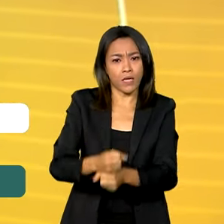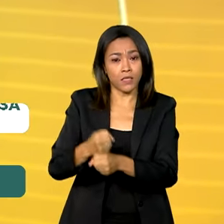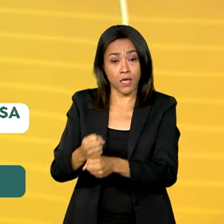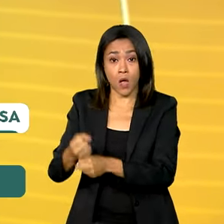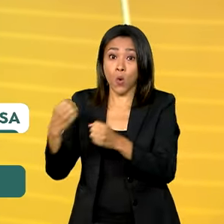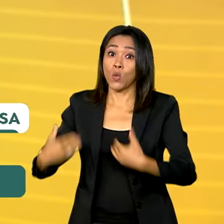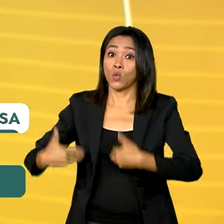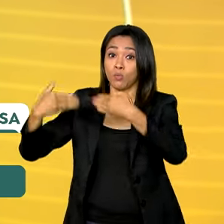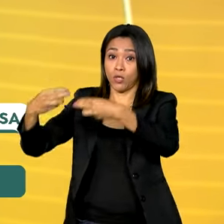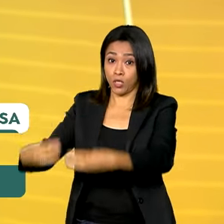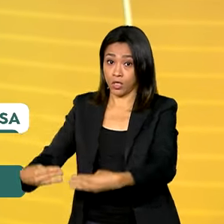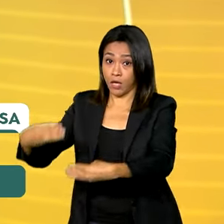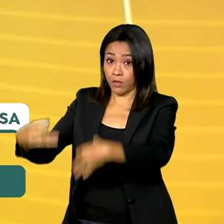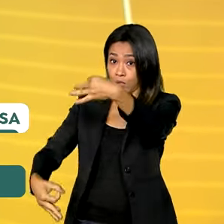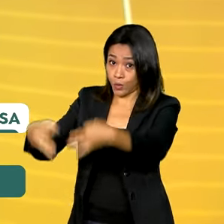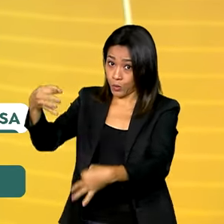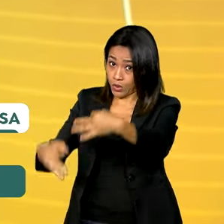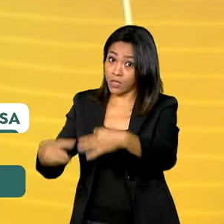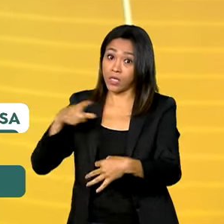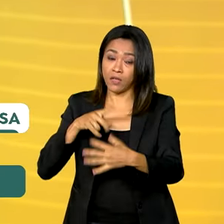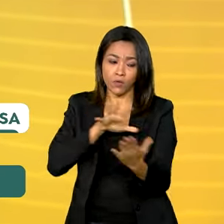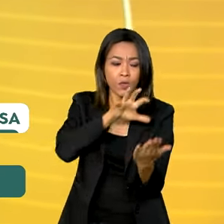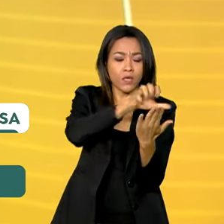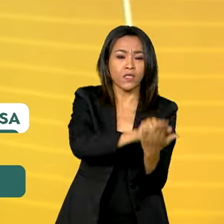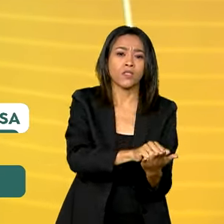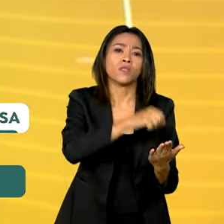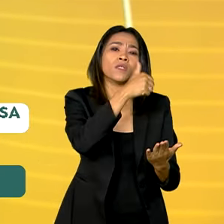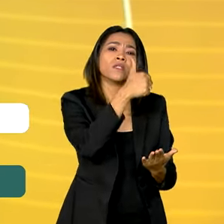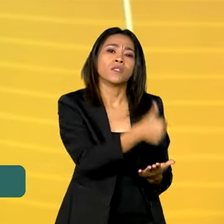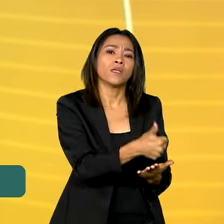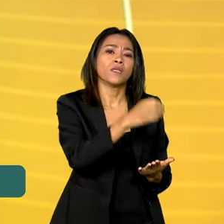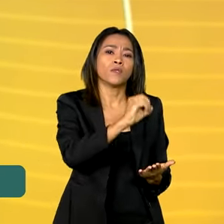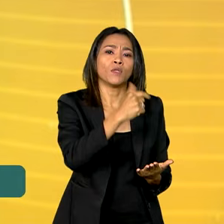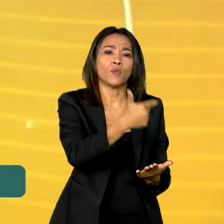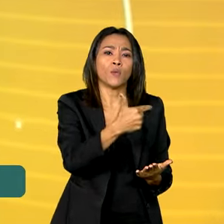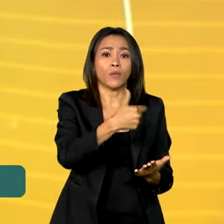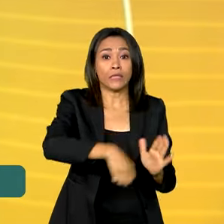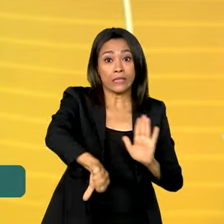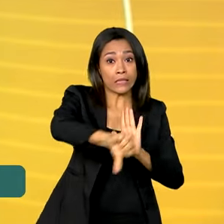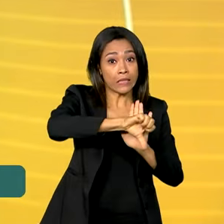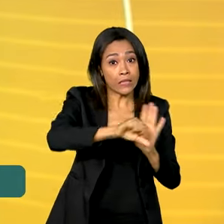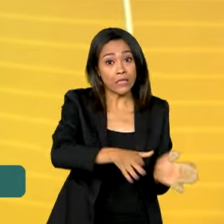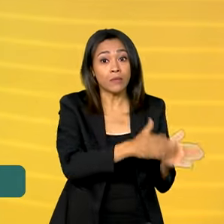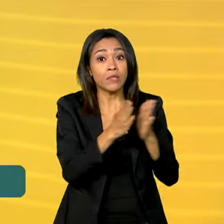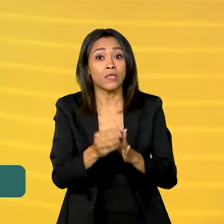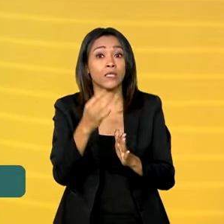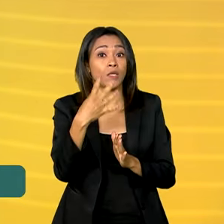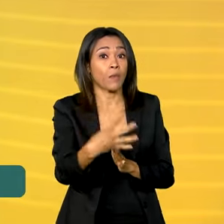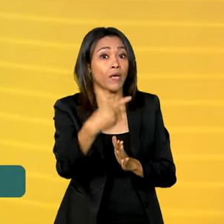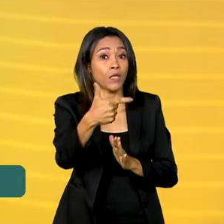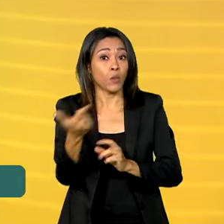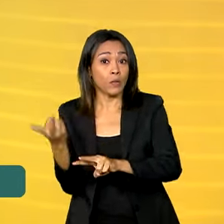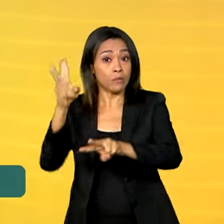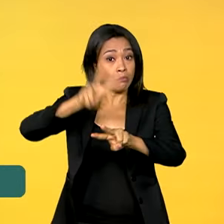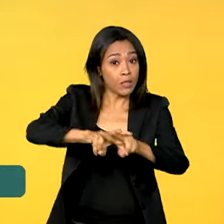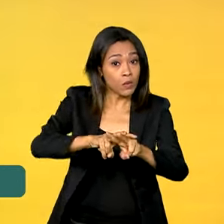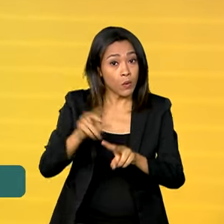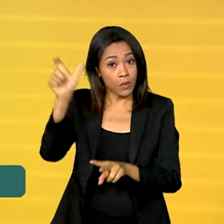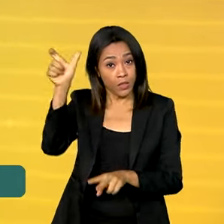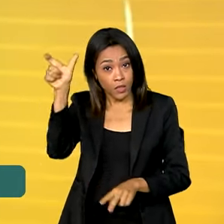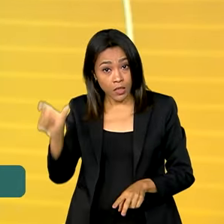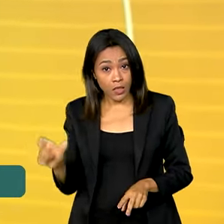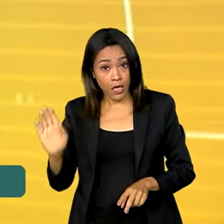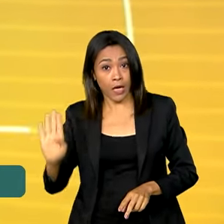Segurança Pública, houve registro de 102 crimes eleitorais e 42 prisões. Não houve prisão de